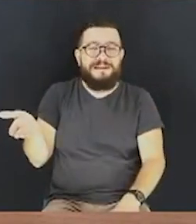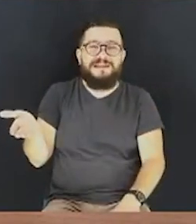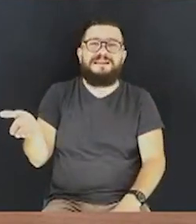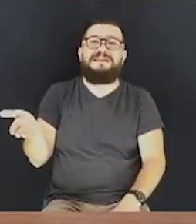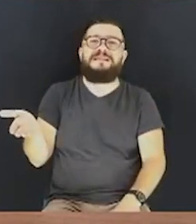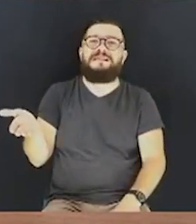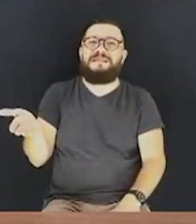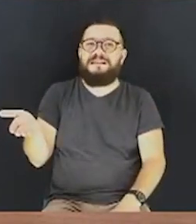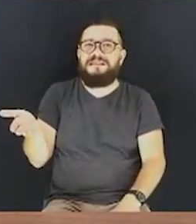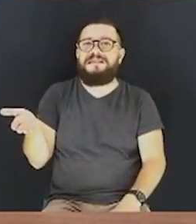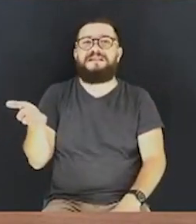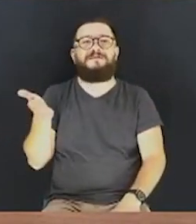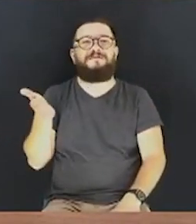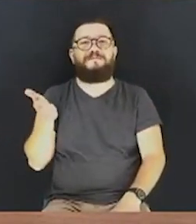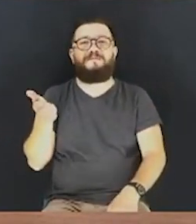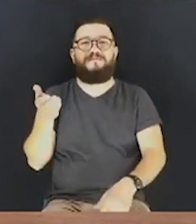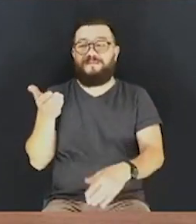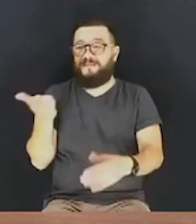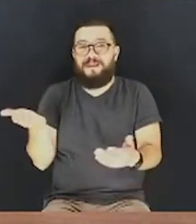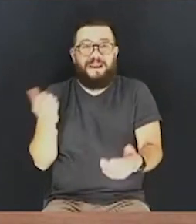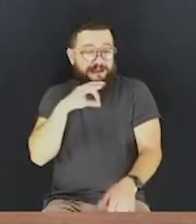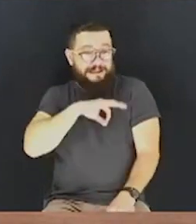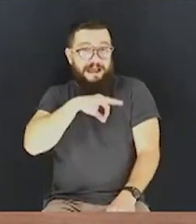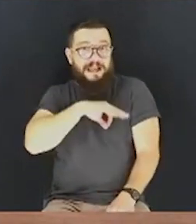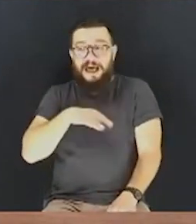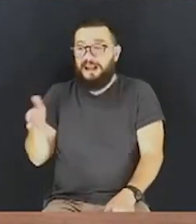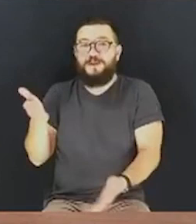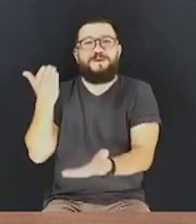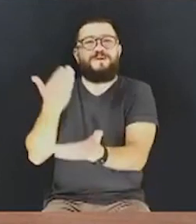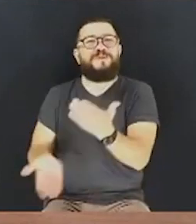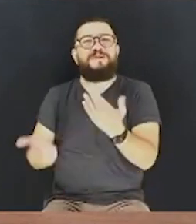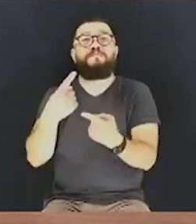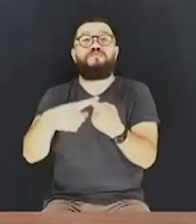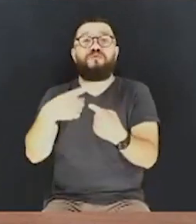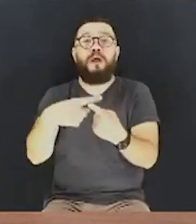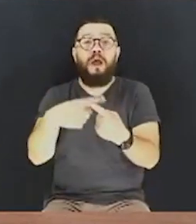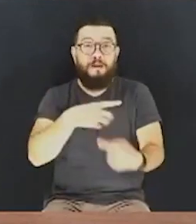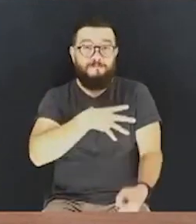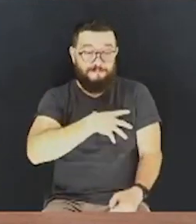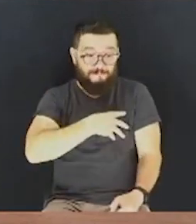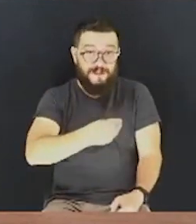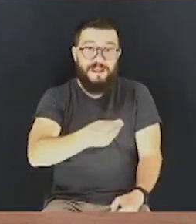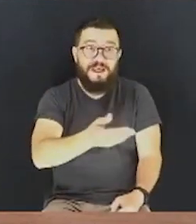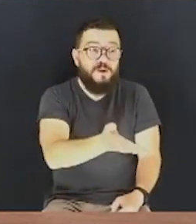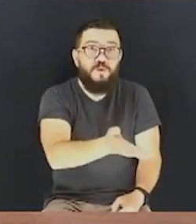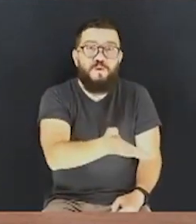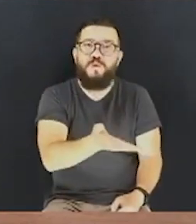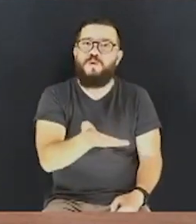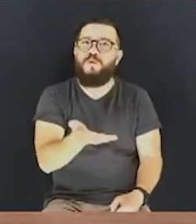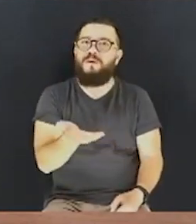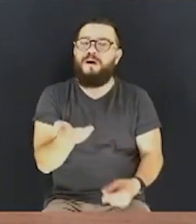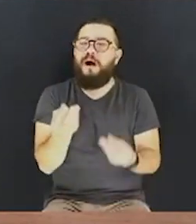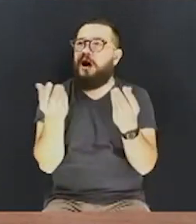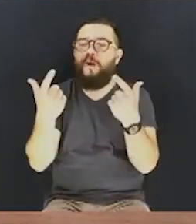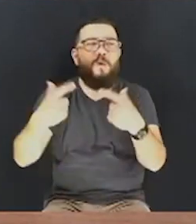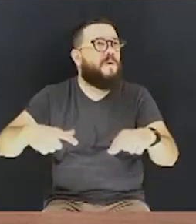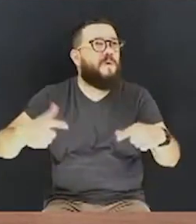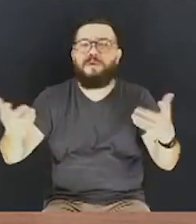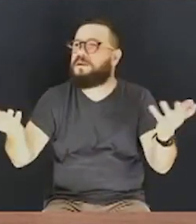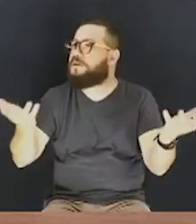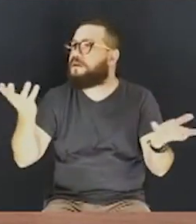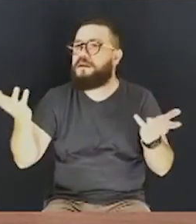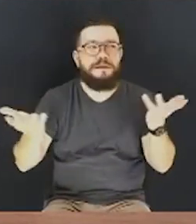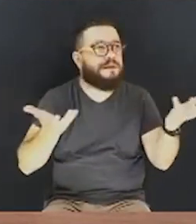família, por não ter aonde deixar seus filhos. Segundo um levantamento feito pela Defensoria Pública do Paraná